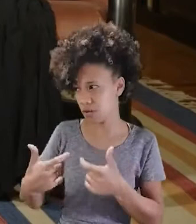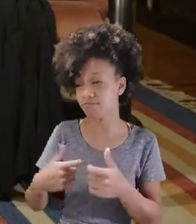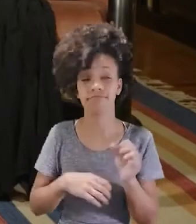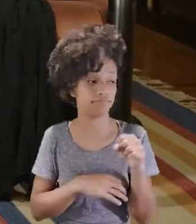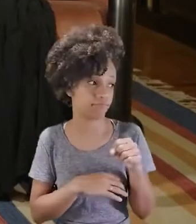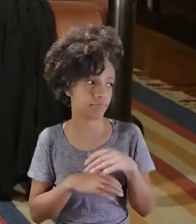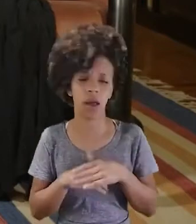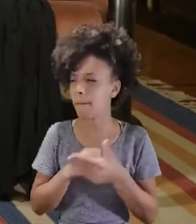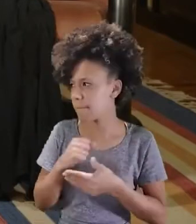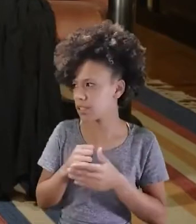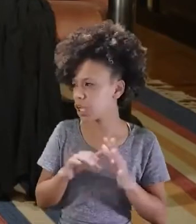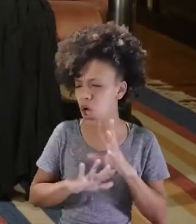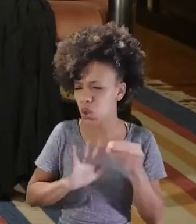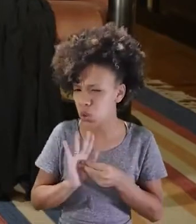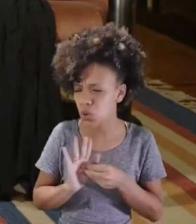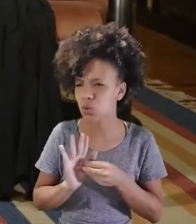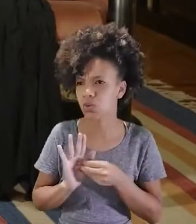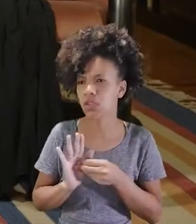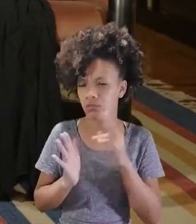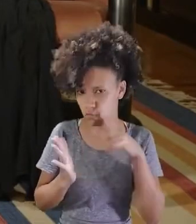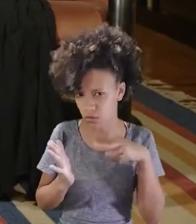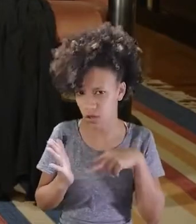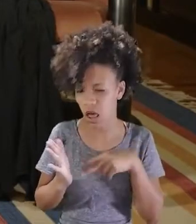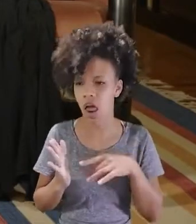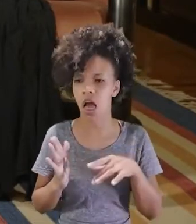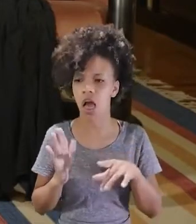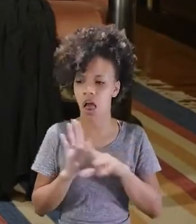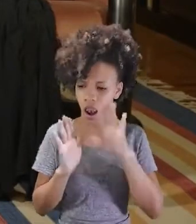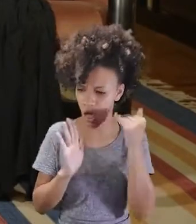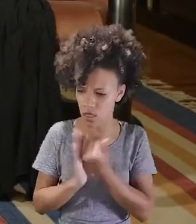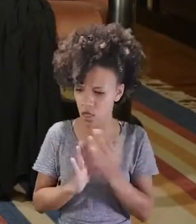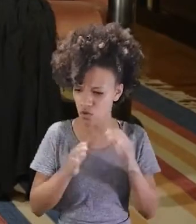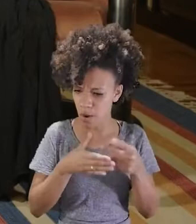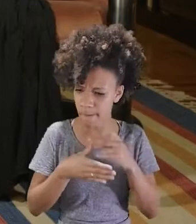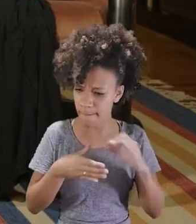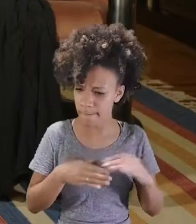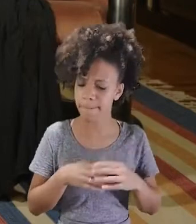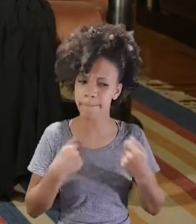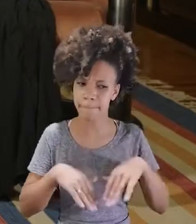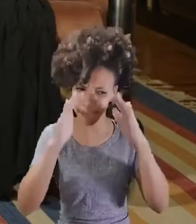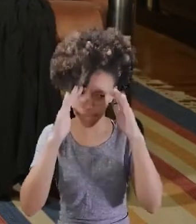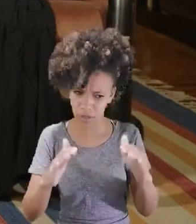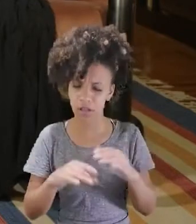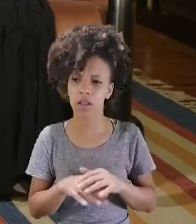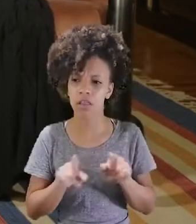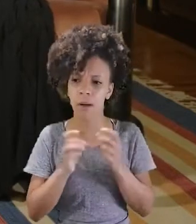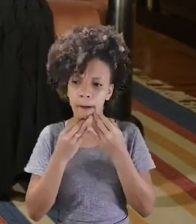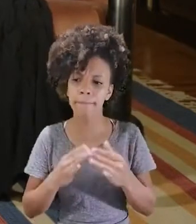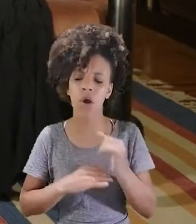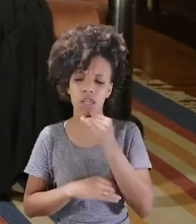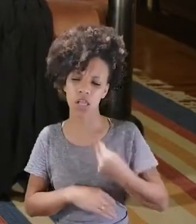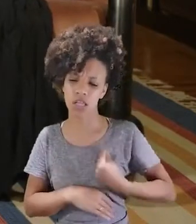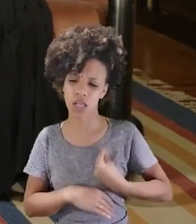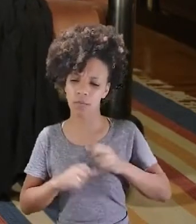uma grávida com a basicamente todos integrantes devem lealdade e respeito ao Primeiro Comando da Capital se deve tratar todos com respeito dando